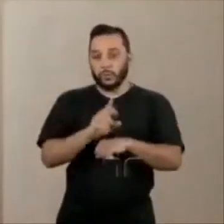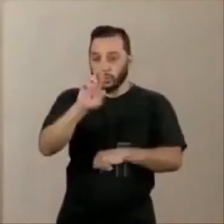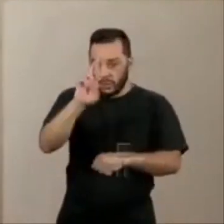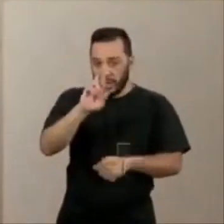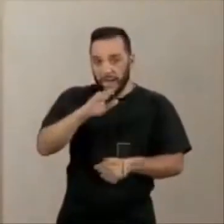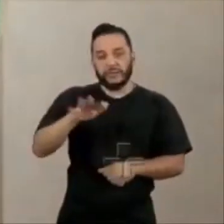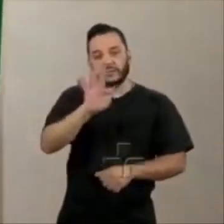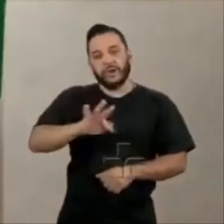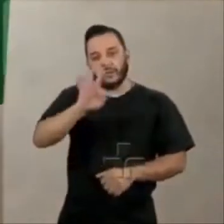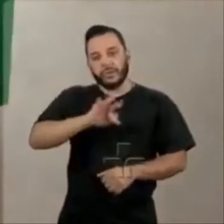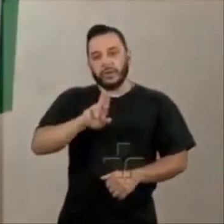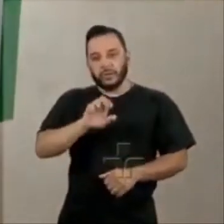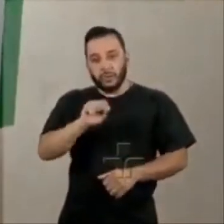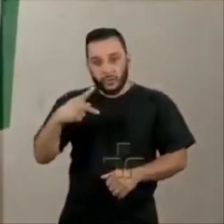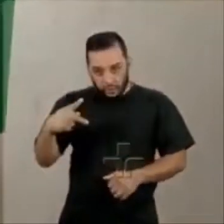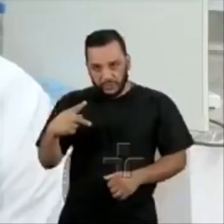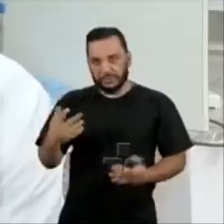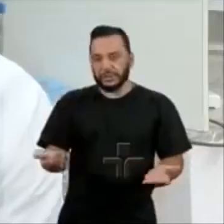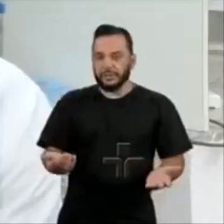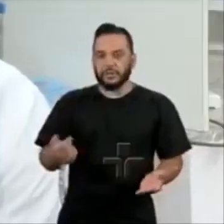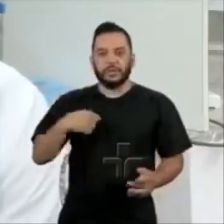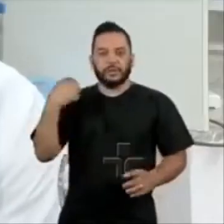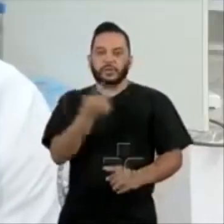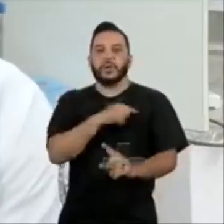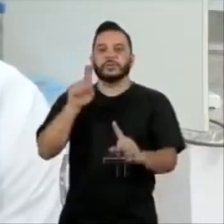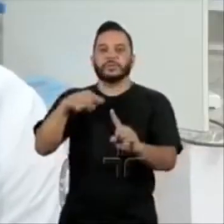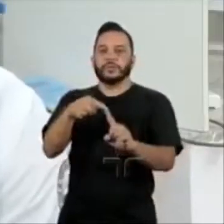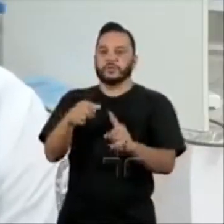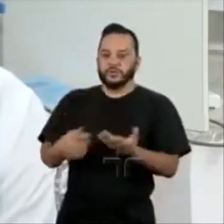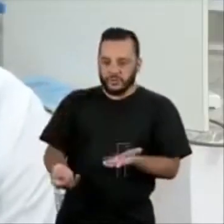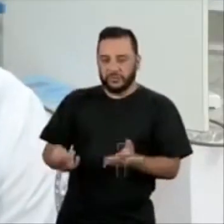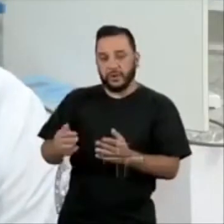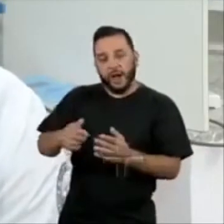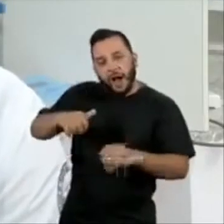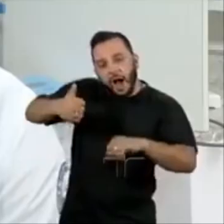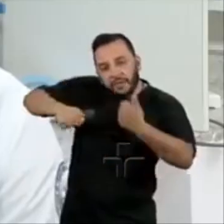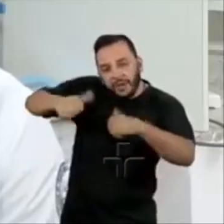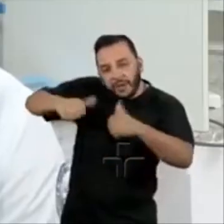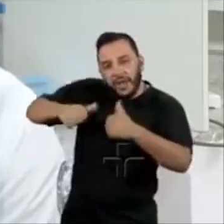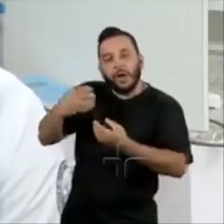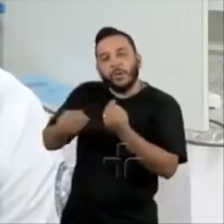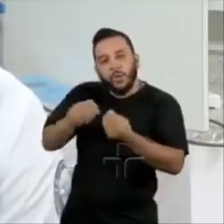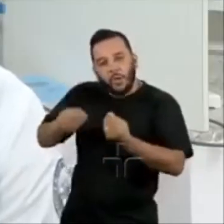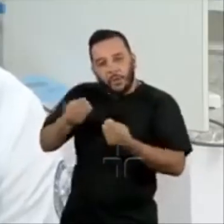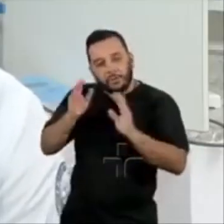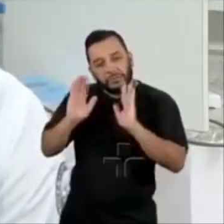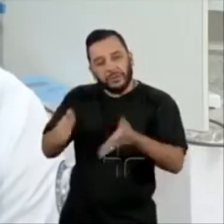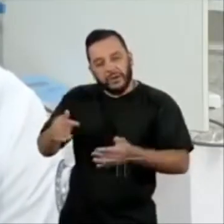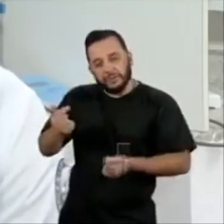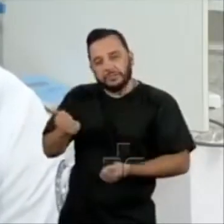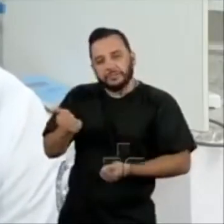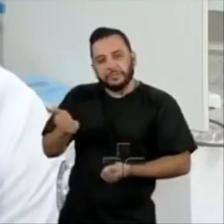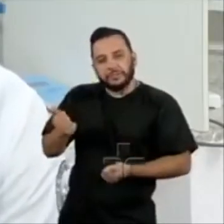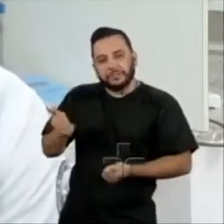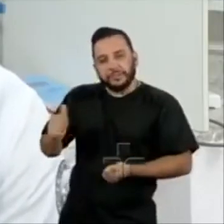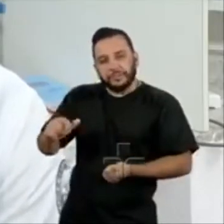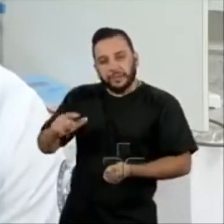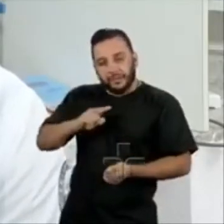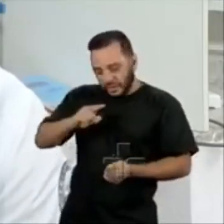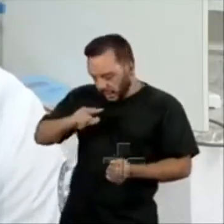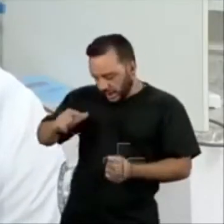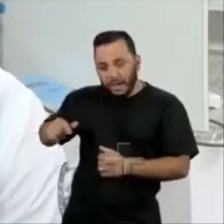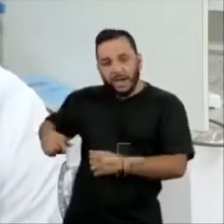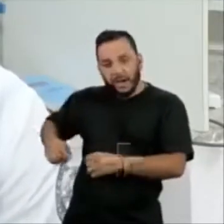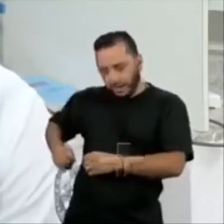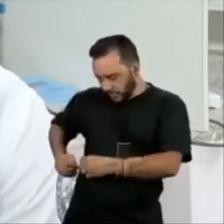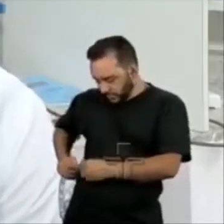de medicina da usp o nosso objetivo foi avaliar a redução a taxa de redução de proteína úria de